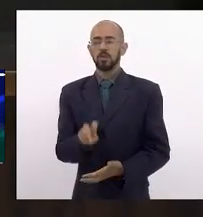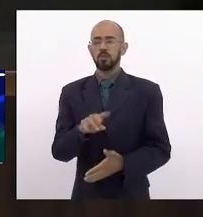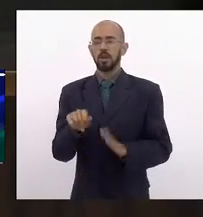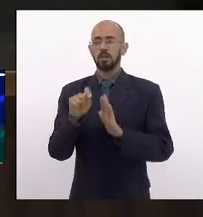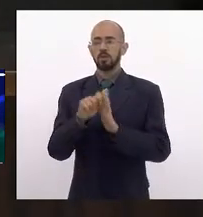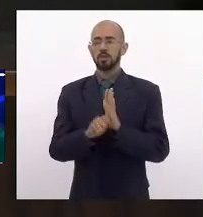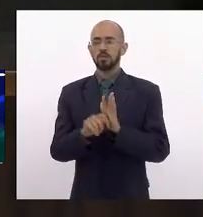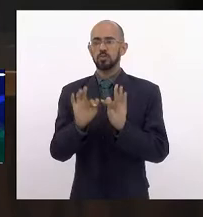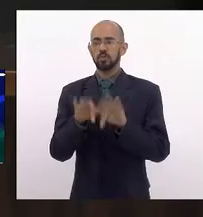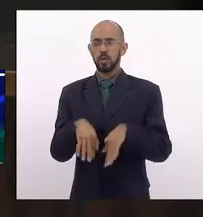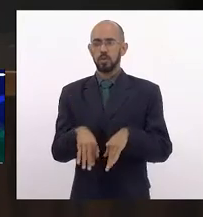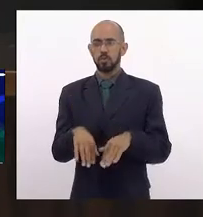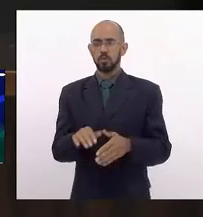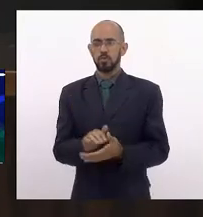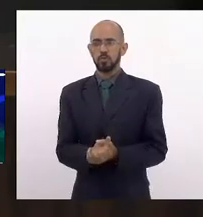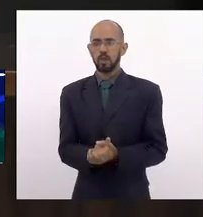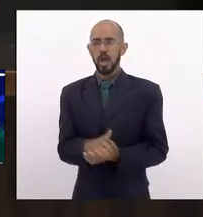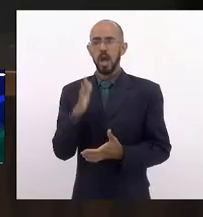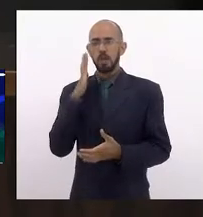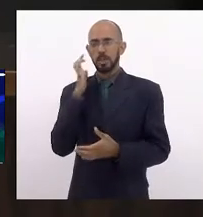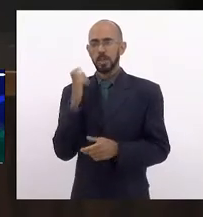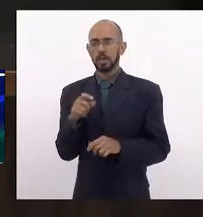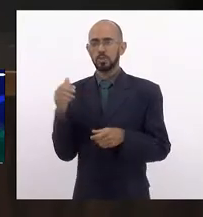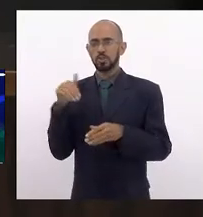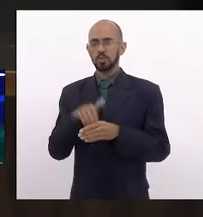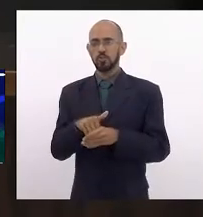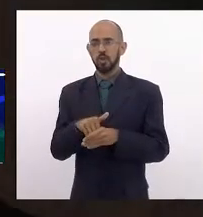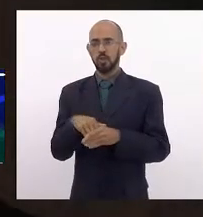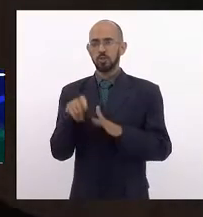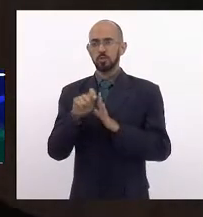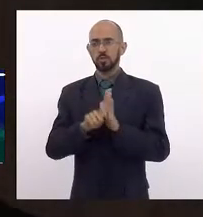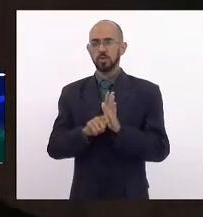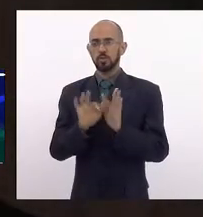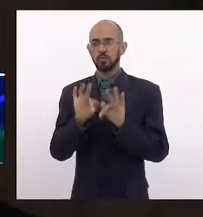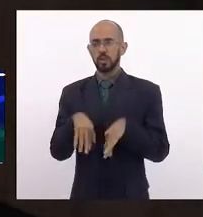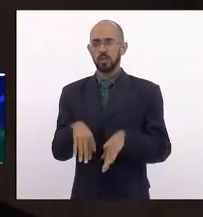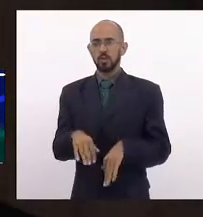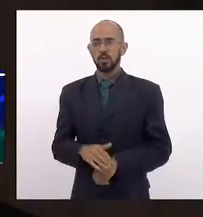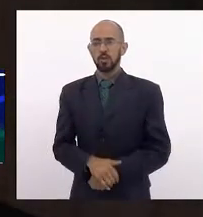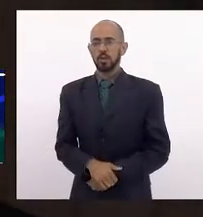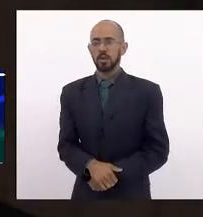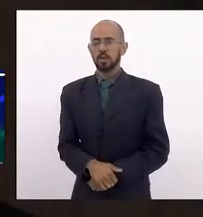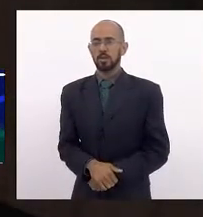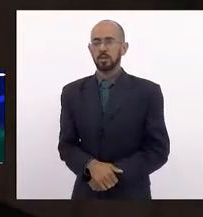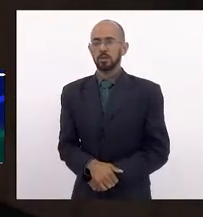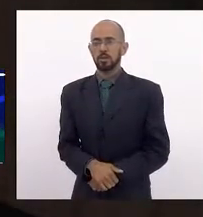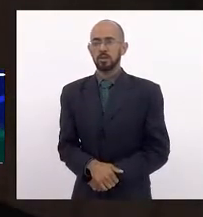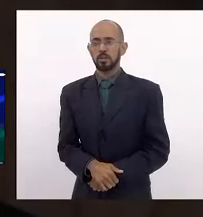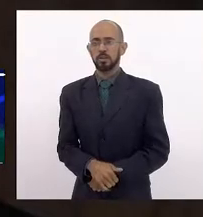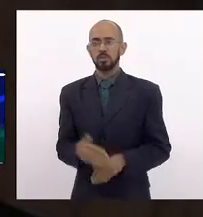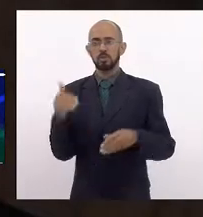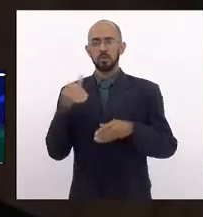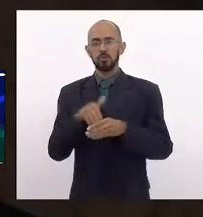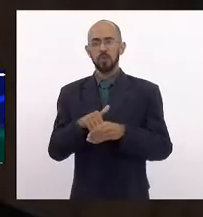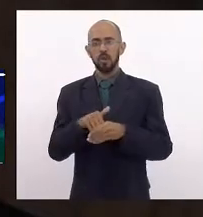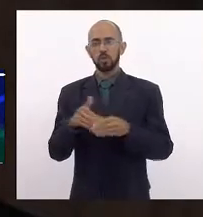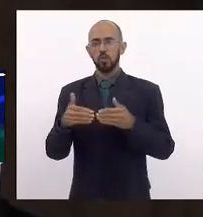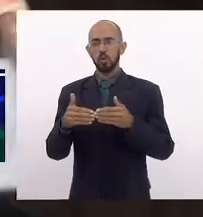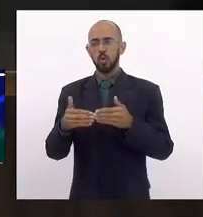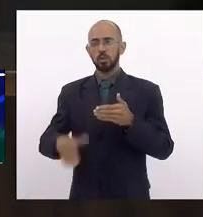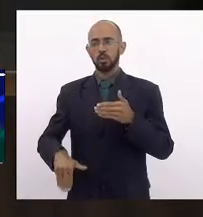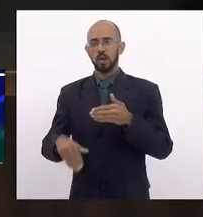redação final votaremos amanhã redação final se a presidente só para registrar o voto contrário da bancada do